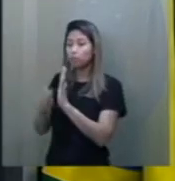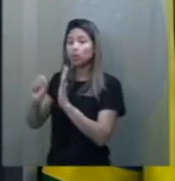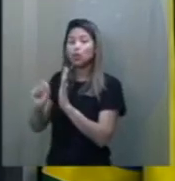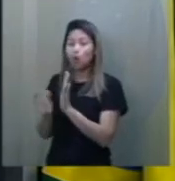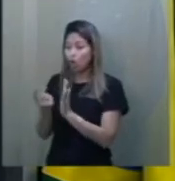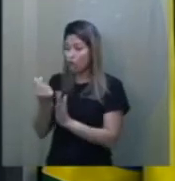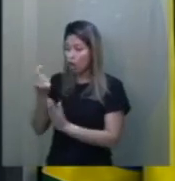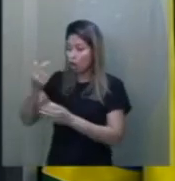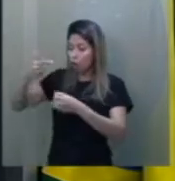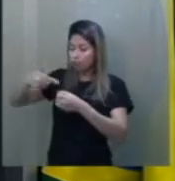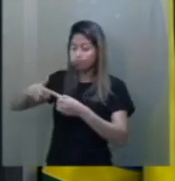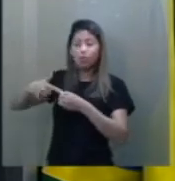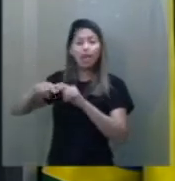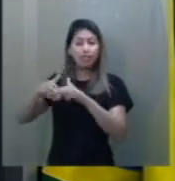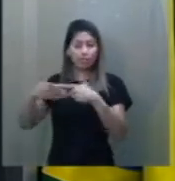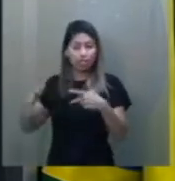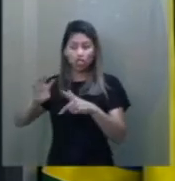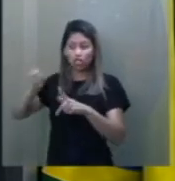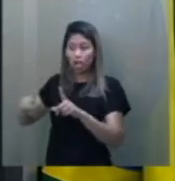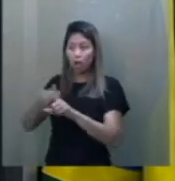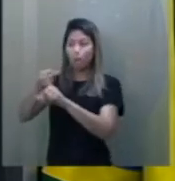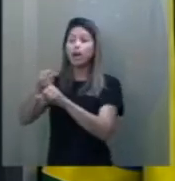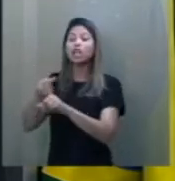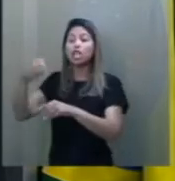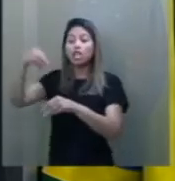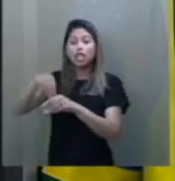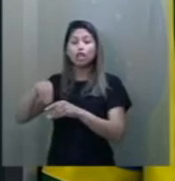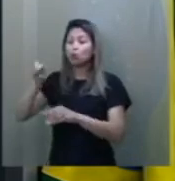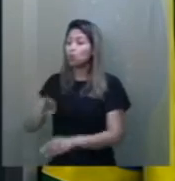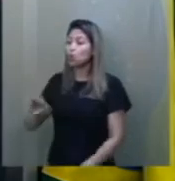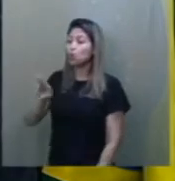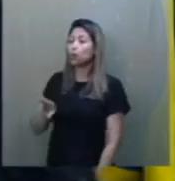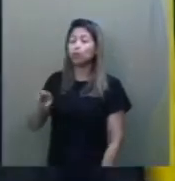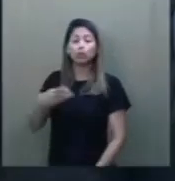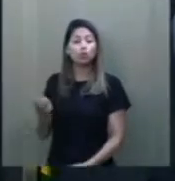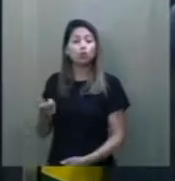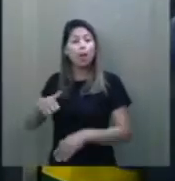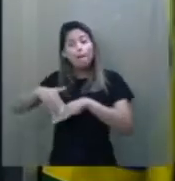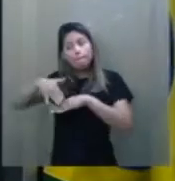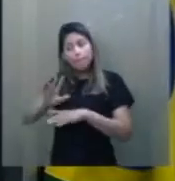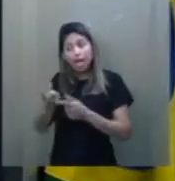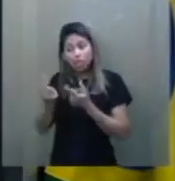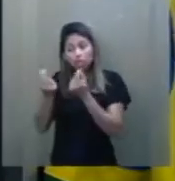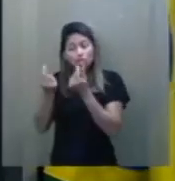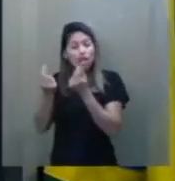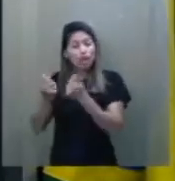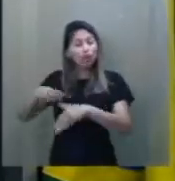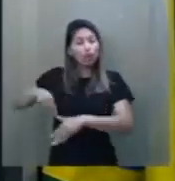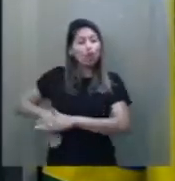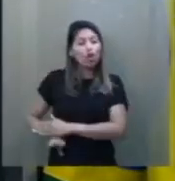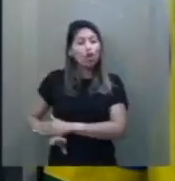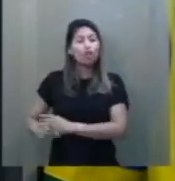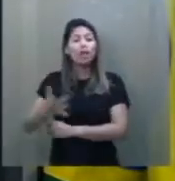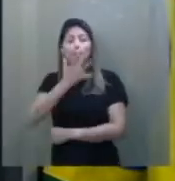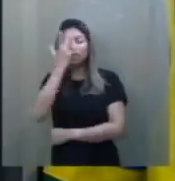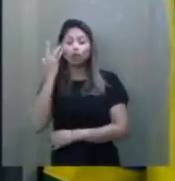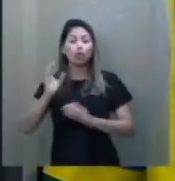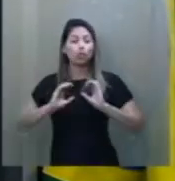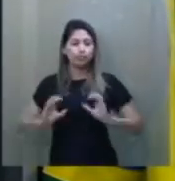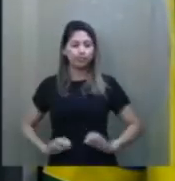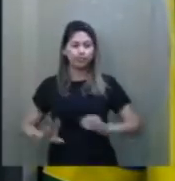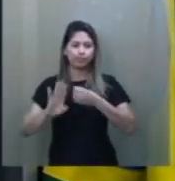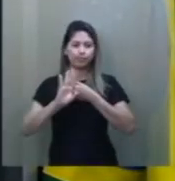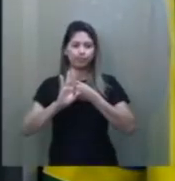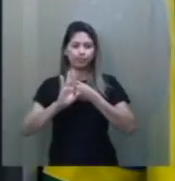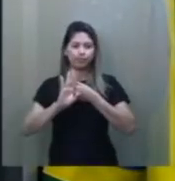dos combustíveis, que tem impacto na cadeia do consumo, com mais dinheiro sobrando no bolso do consumidor, o consumidor vai comprar